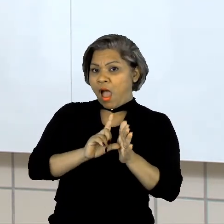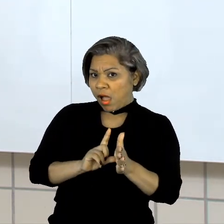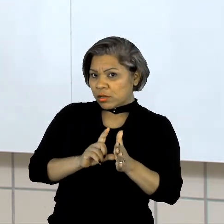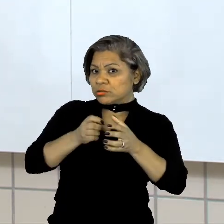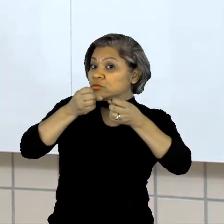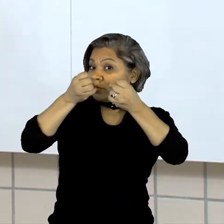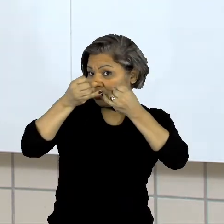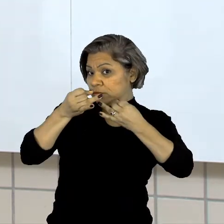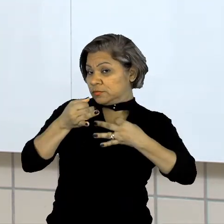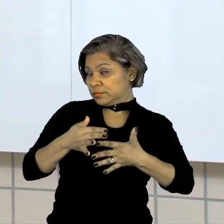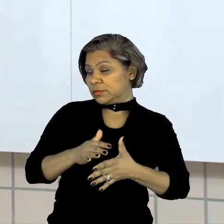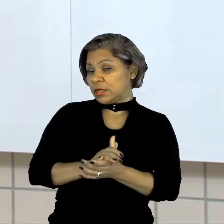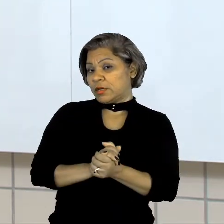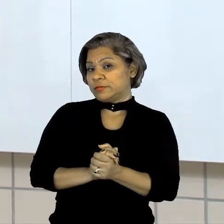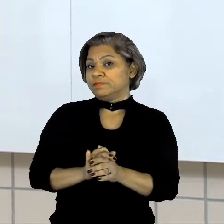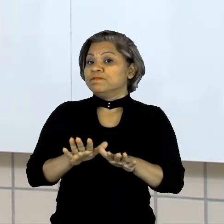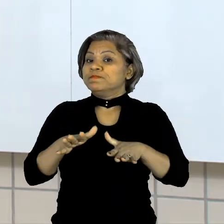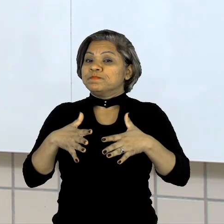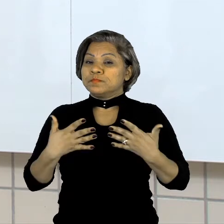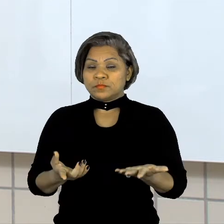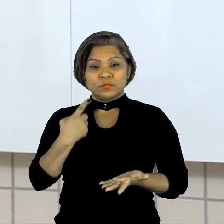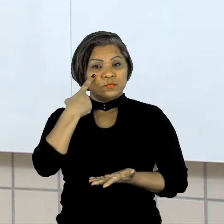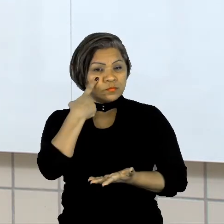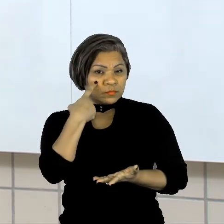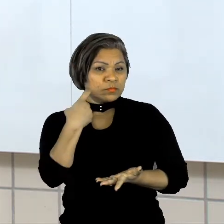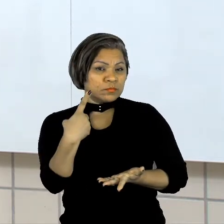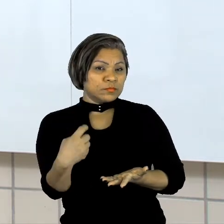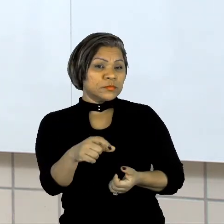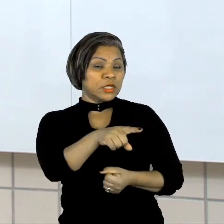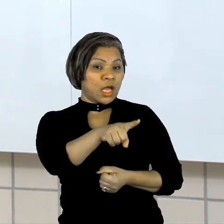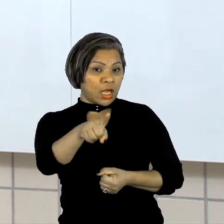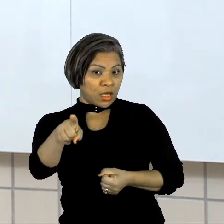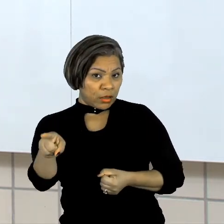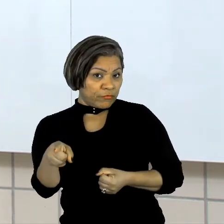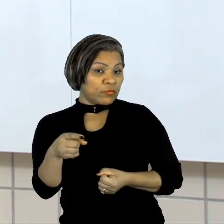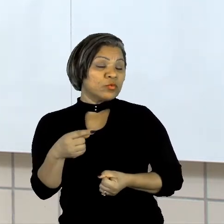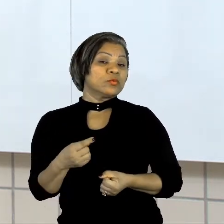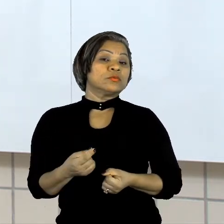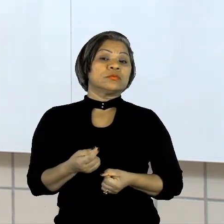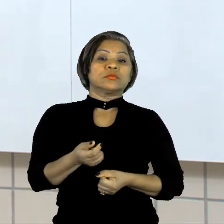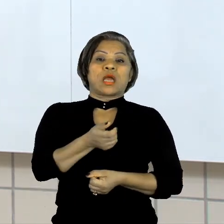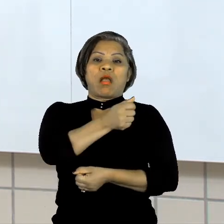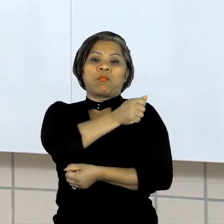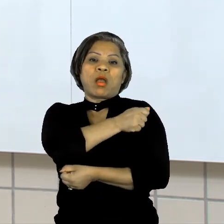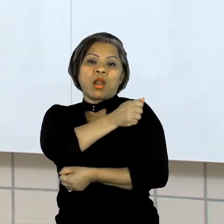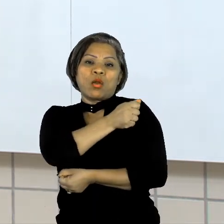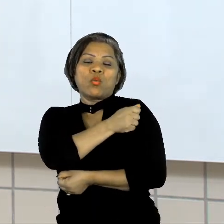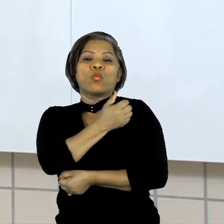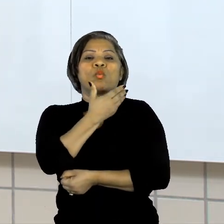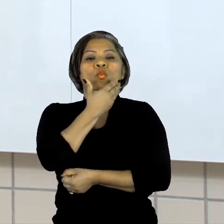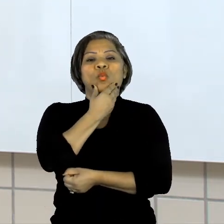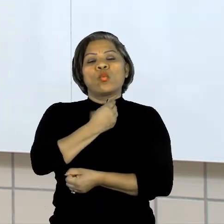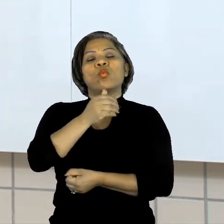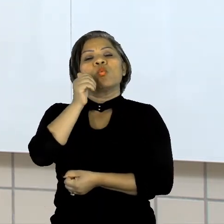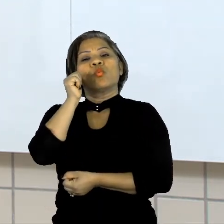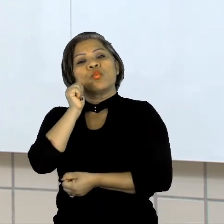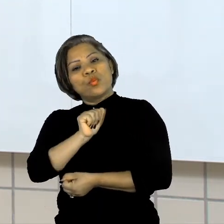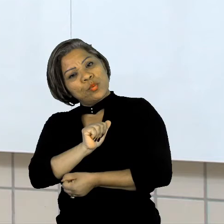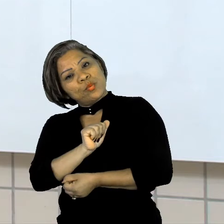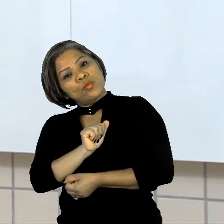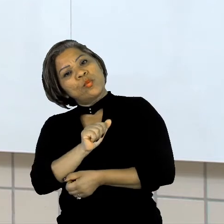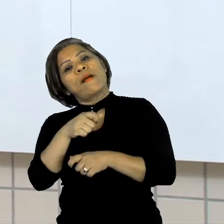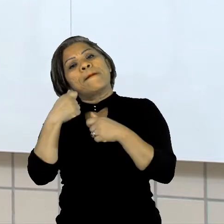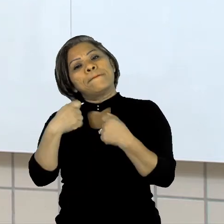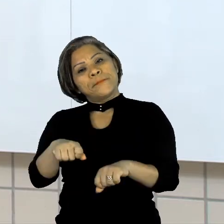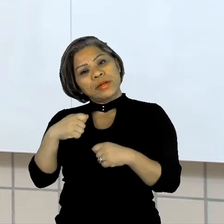Então, é interessante, é importante que você, como aluno, como aluna, assista